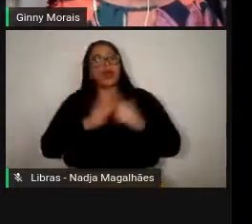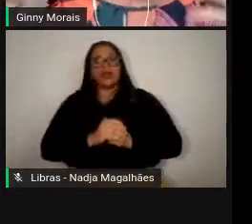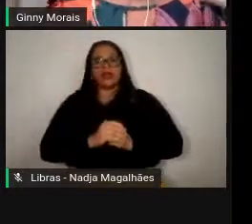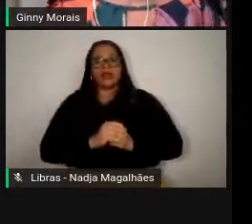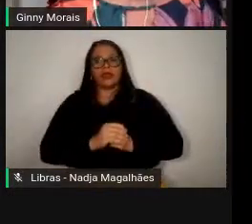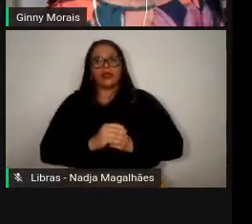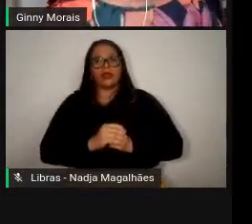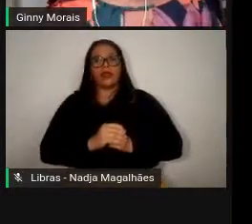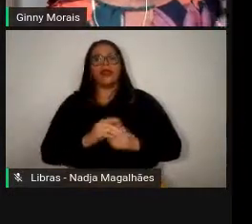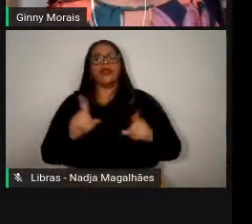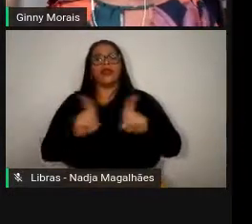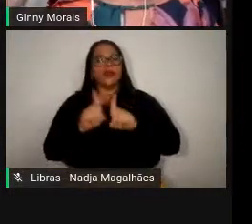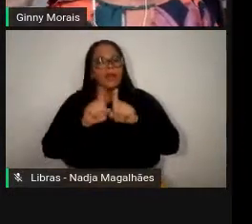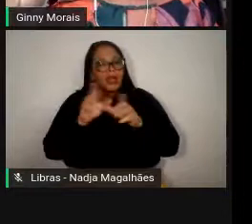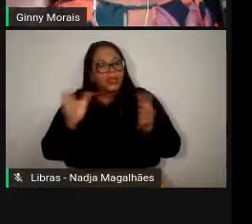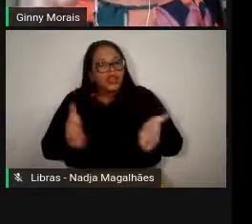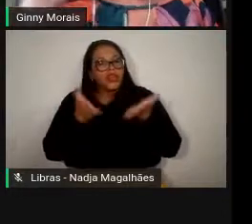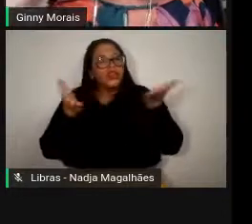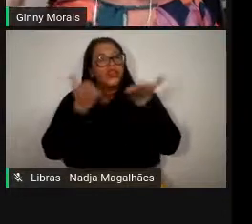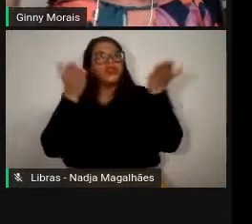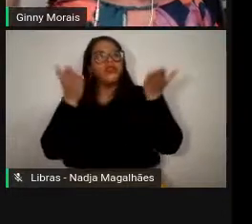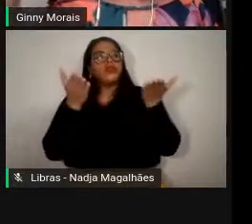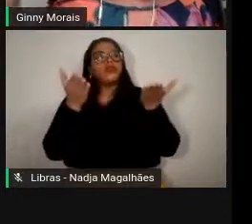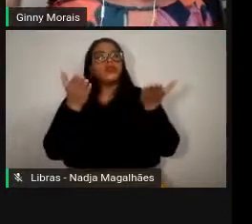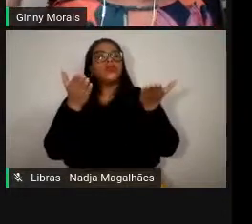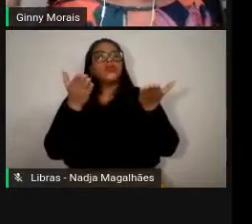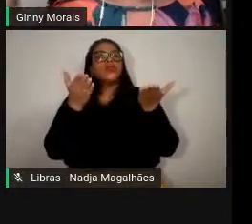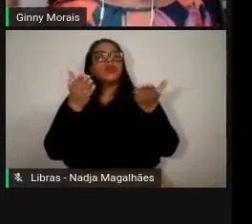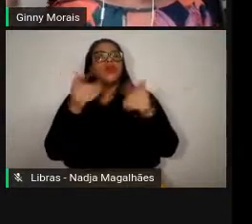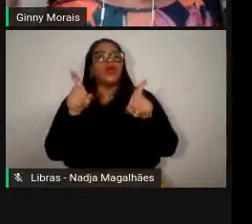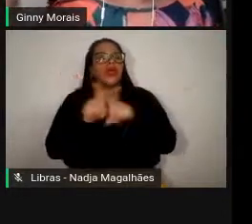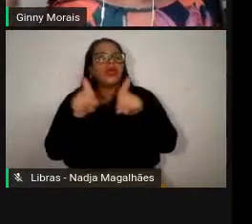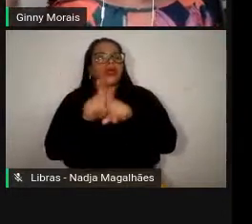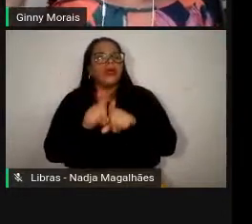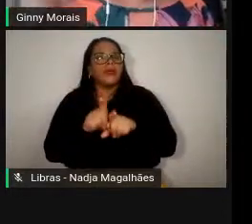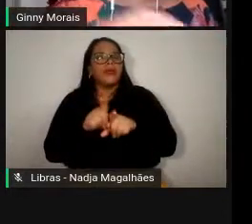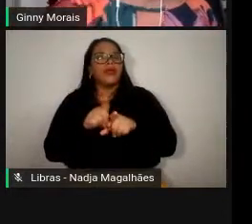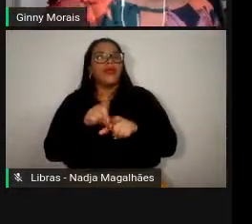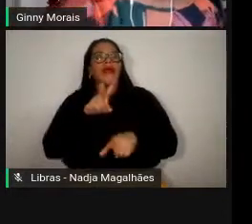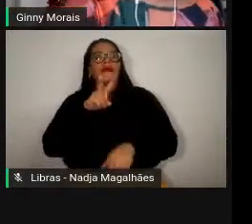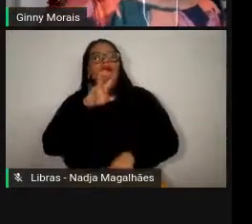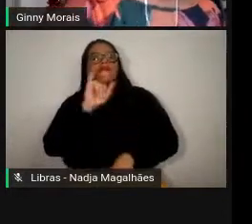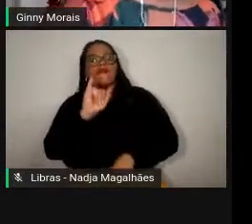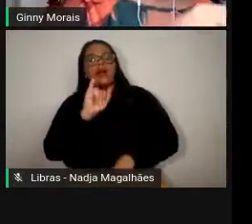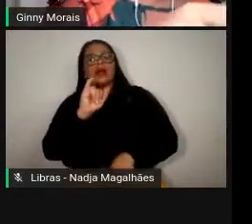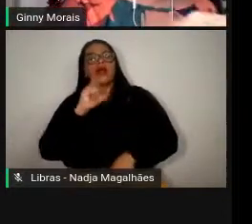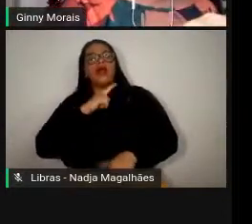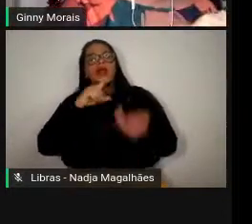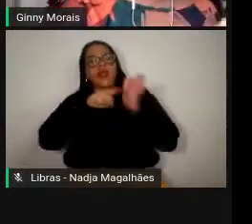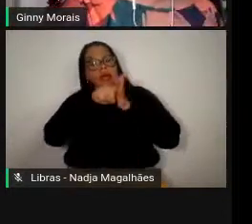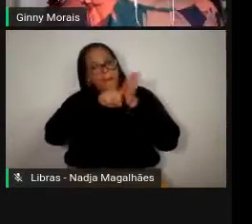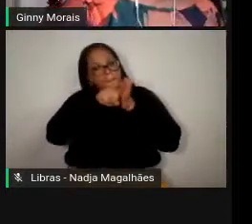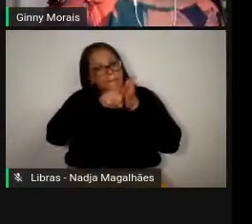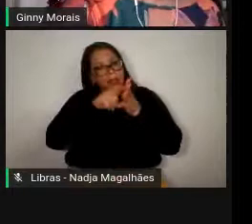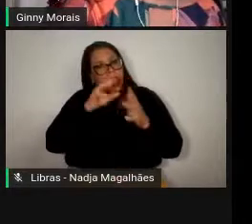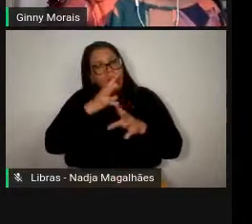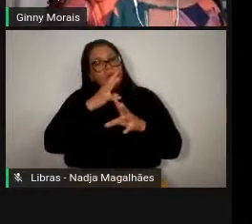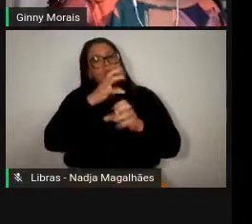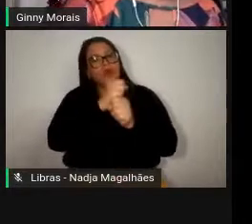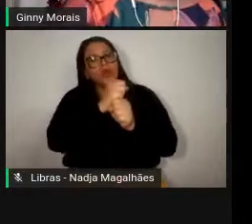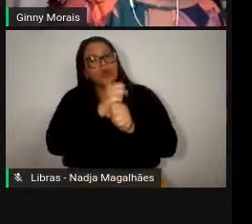e também estimulam a accountability. E aí a gente vai chegar para os dados que eu quero falar para